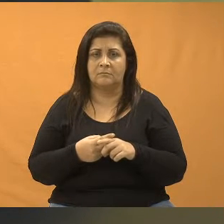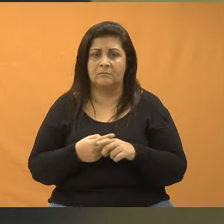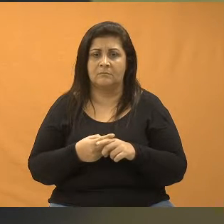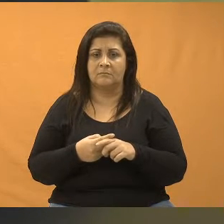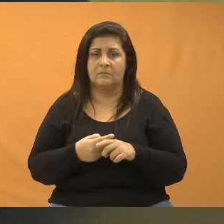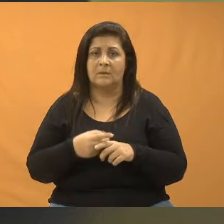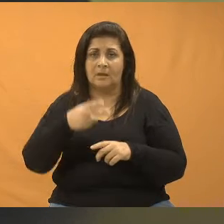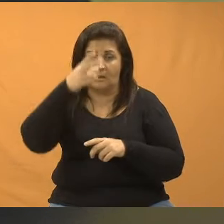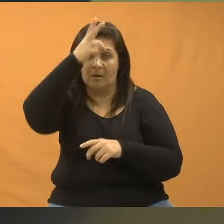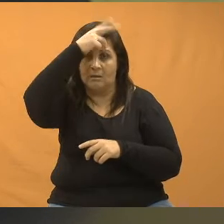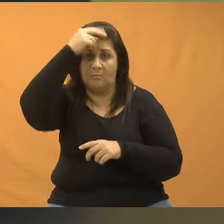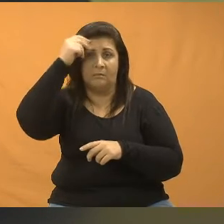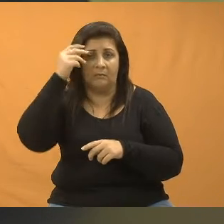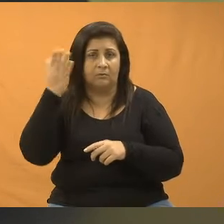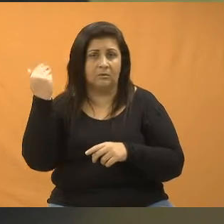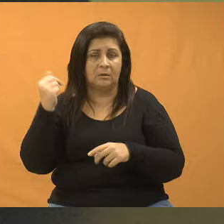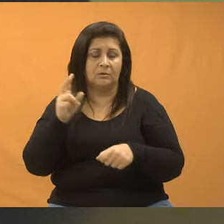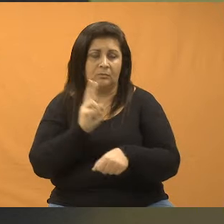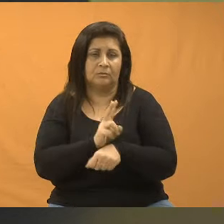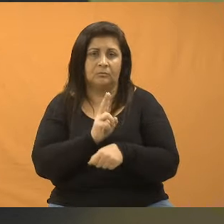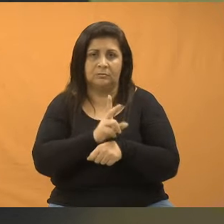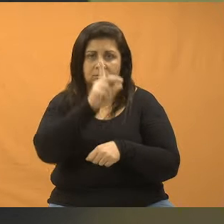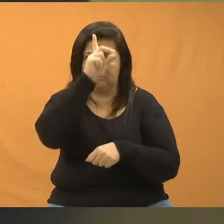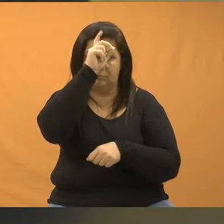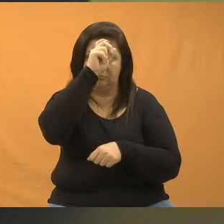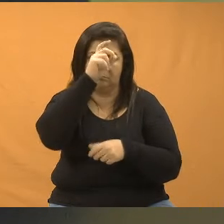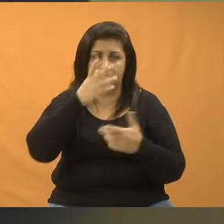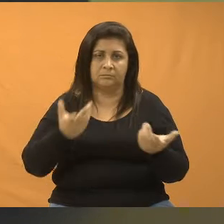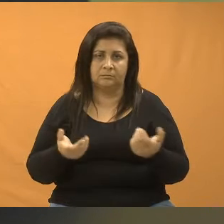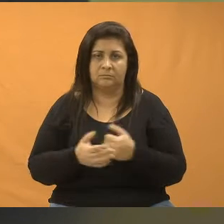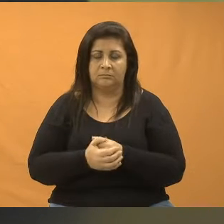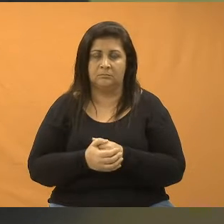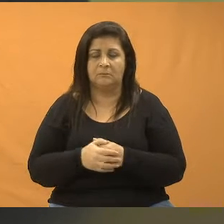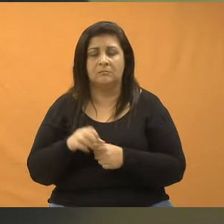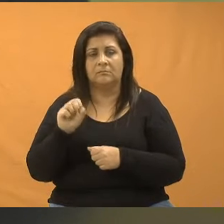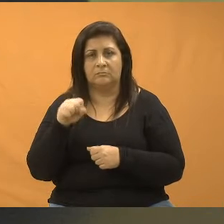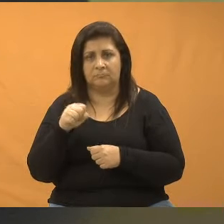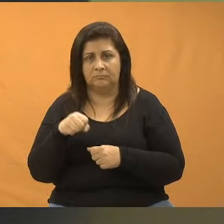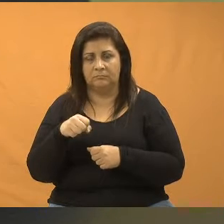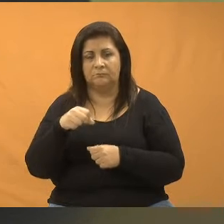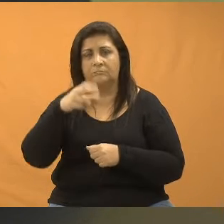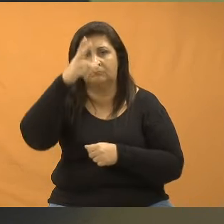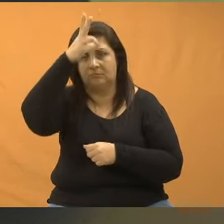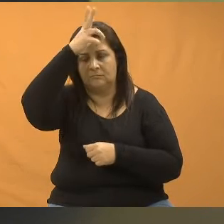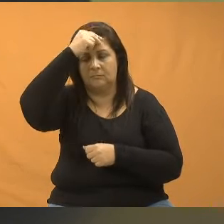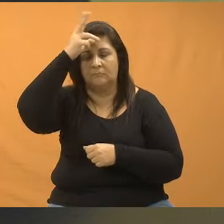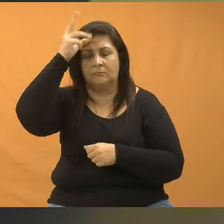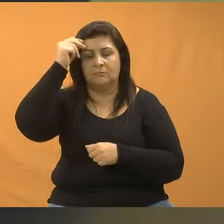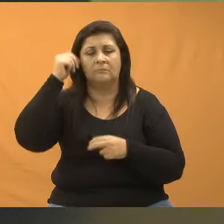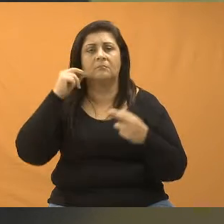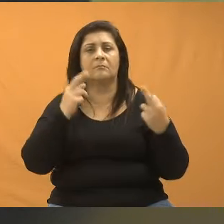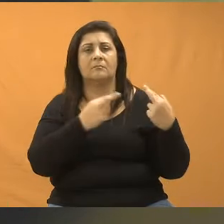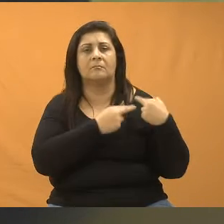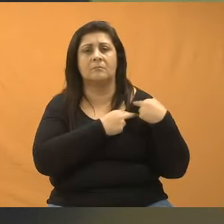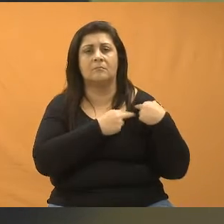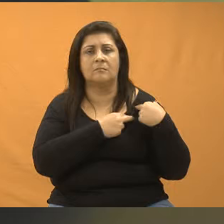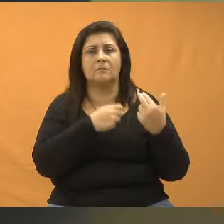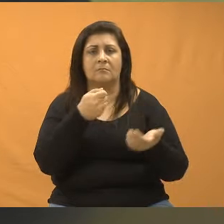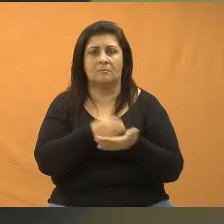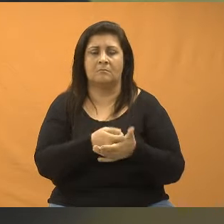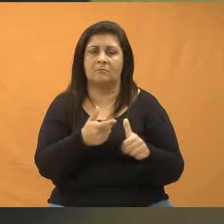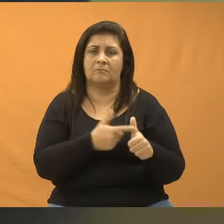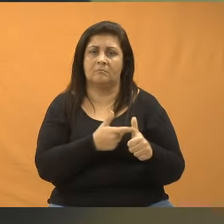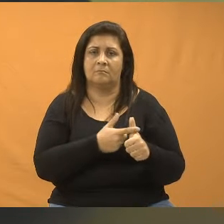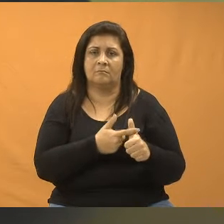estava intervindo sobre a gestão da Santa Casa. Então, a Prefeitura é, sim, responsável por essa